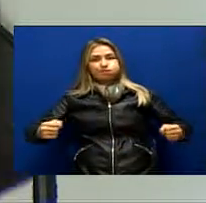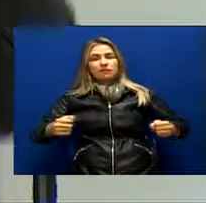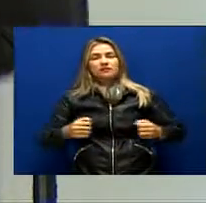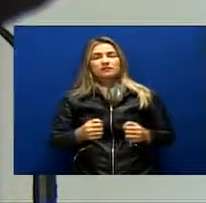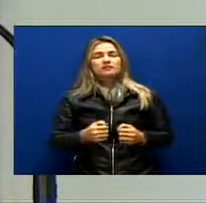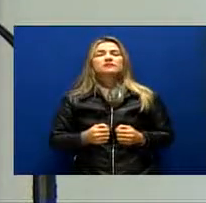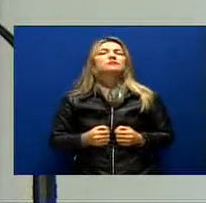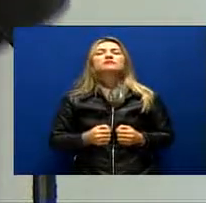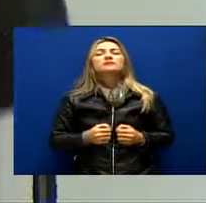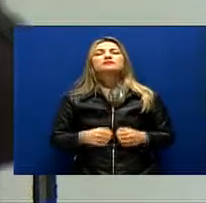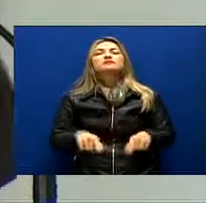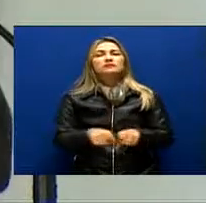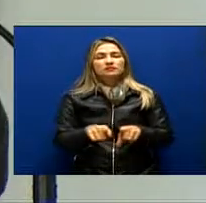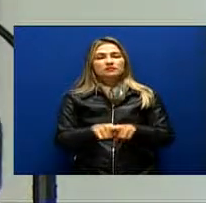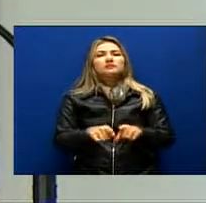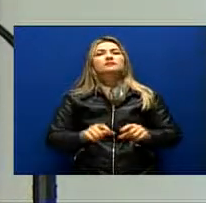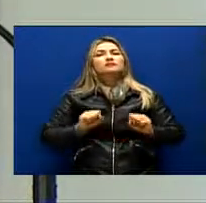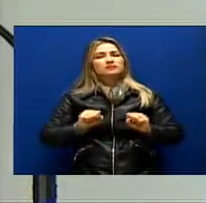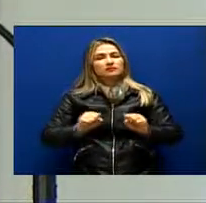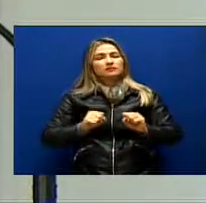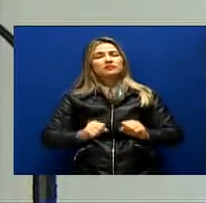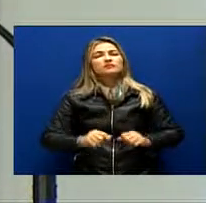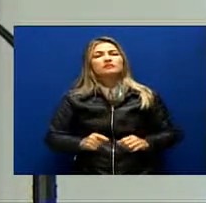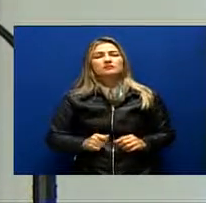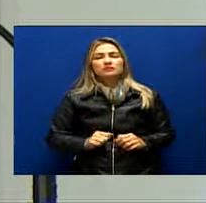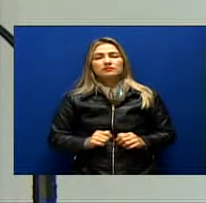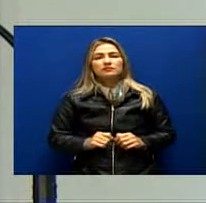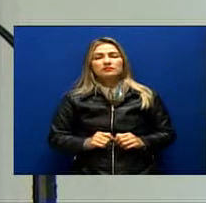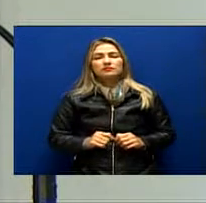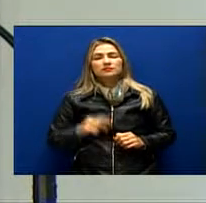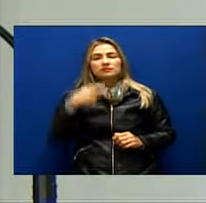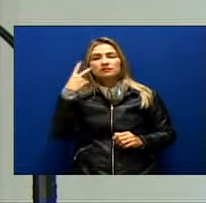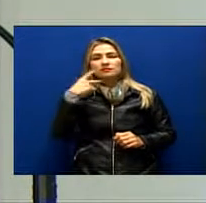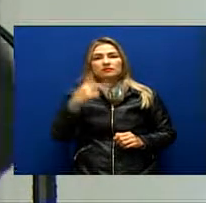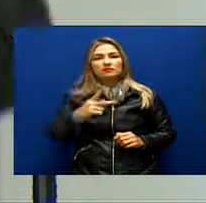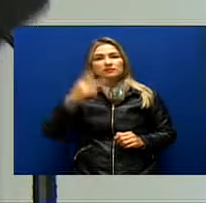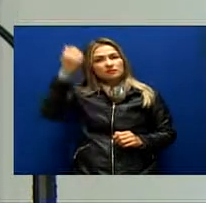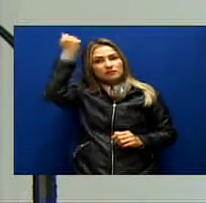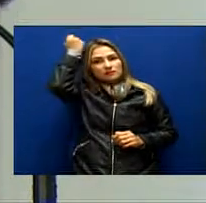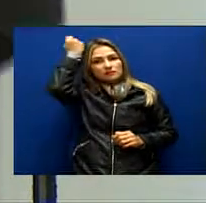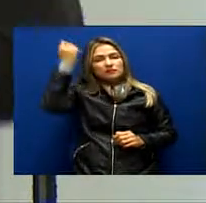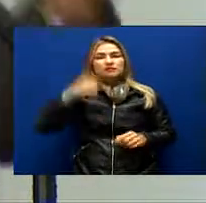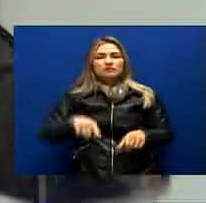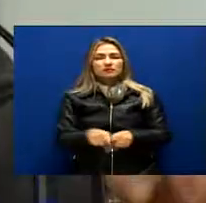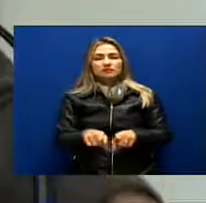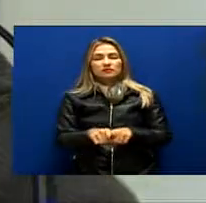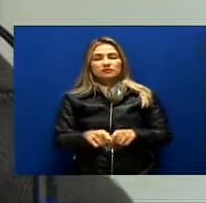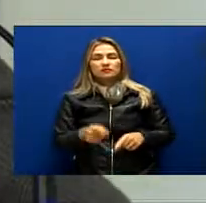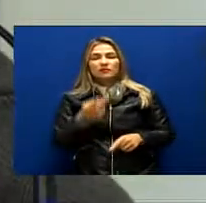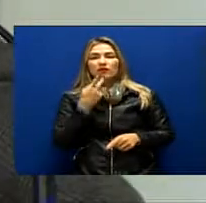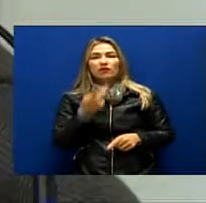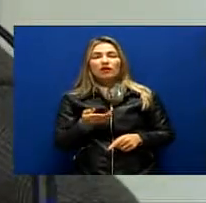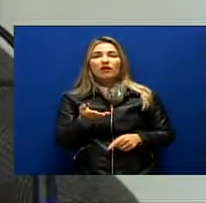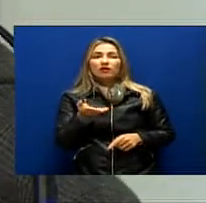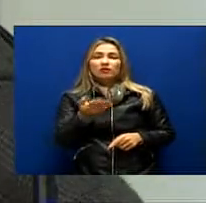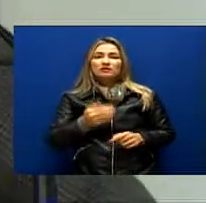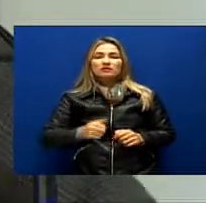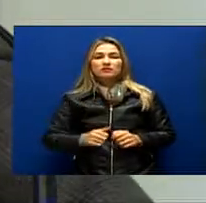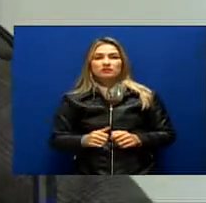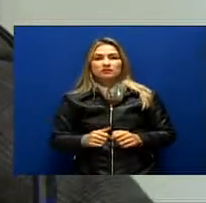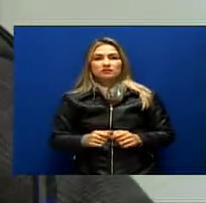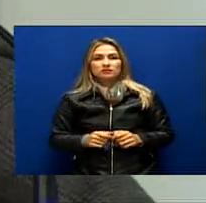que não se fez a obesofobia? Vereador Péricles, me permita citar seu exemplo. Por que que não